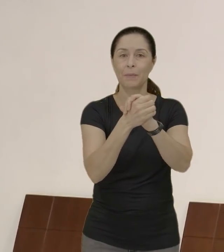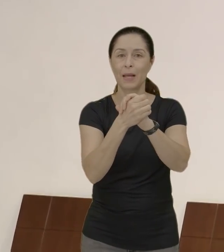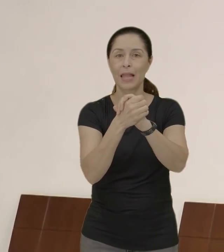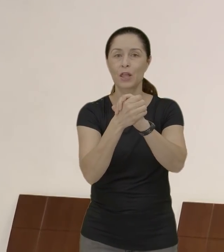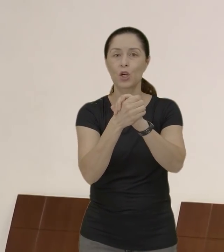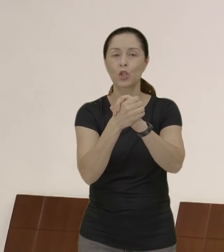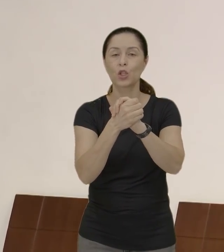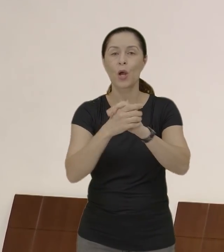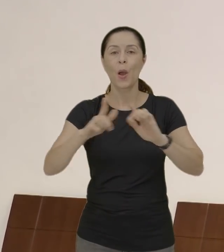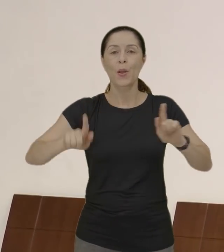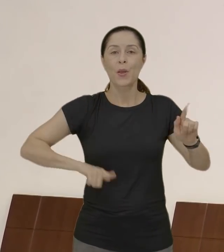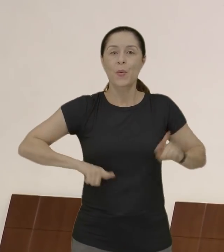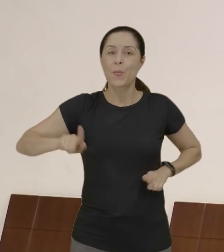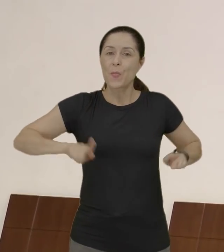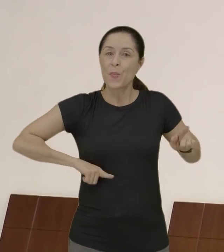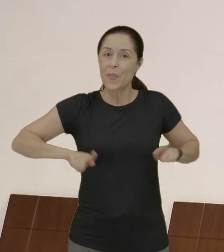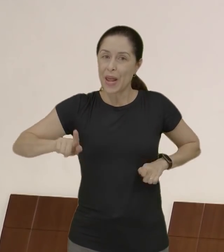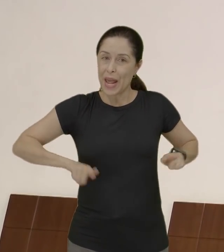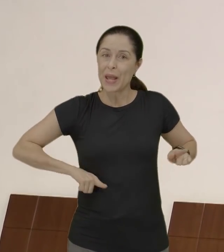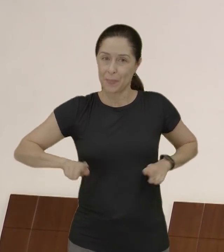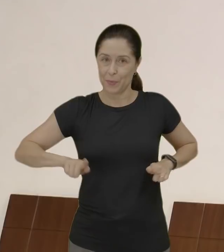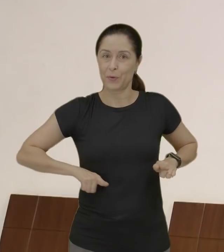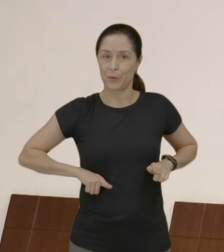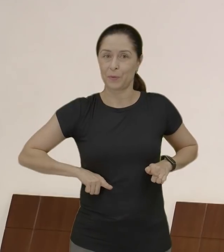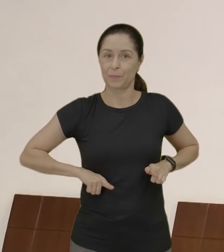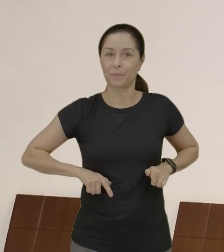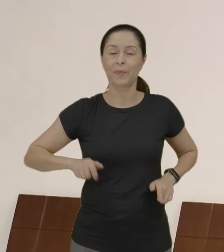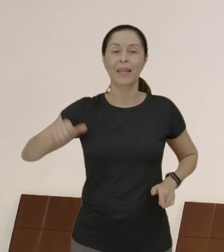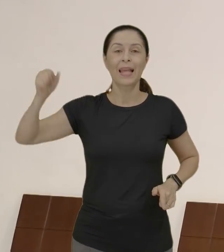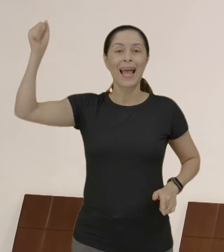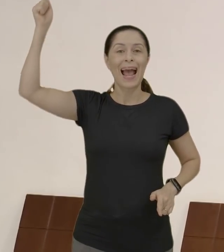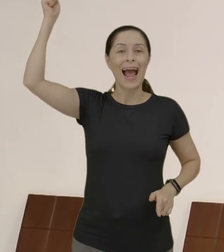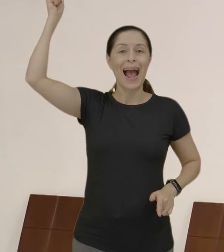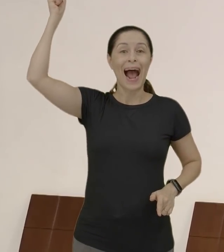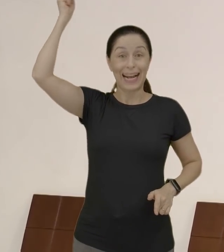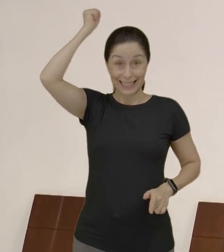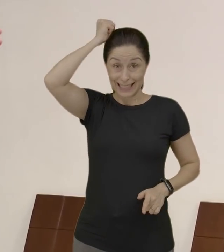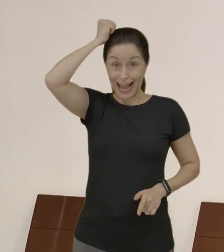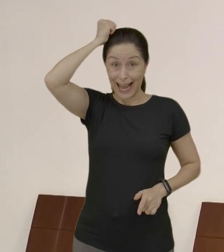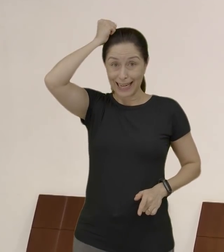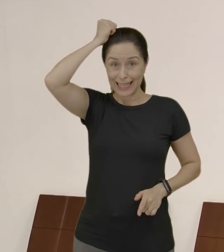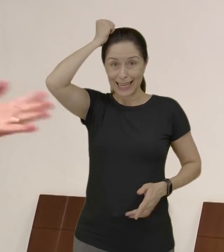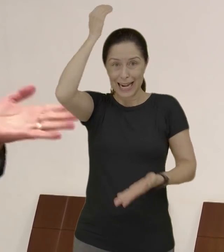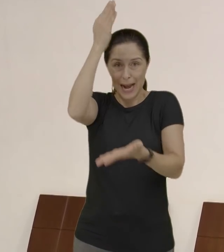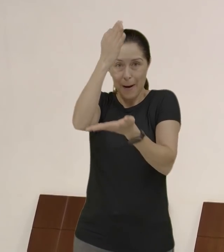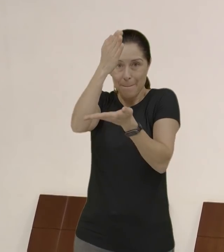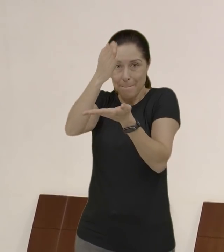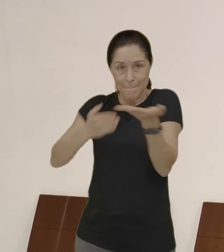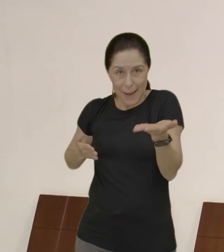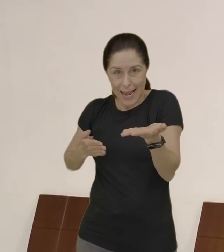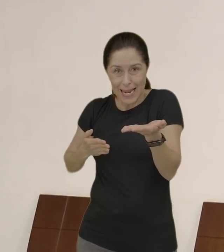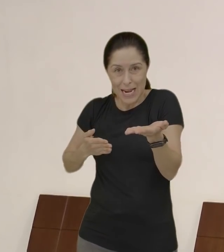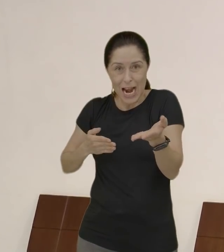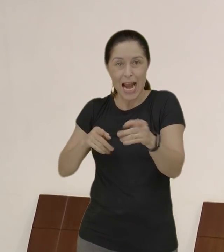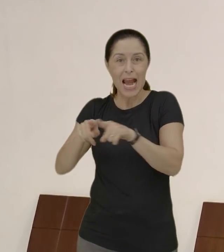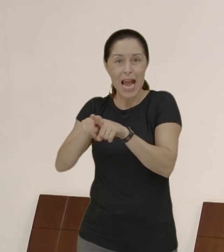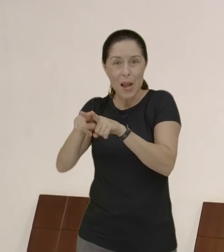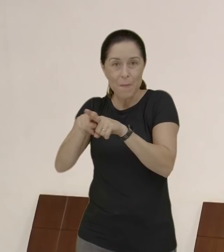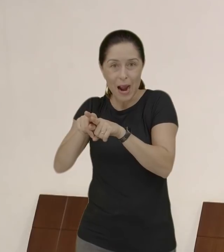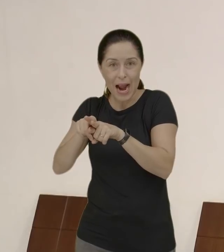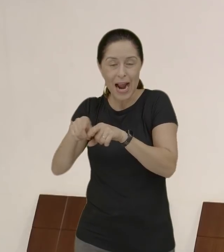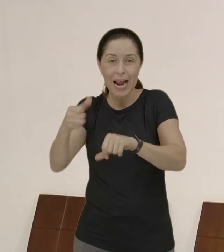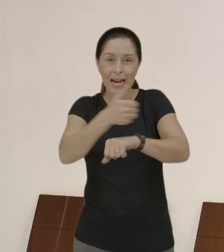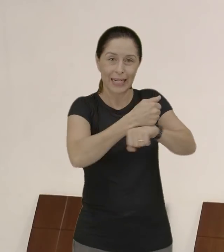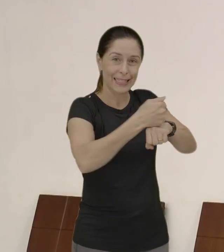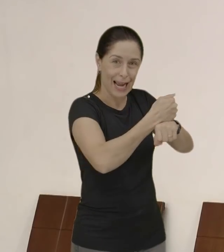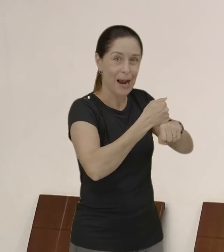Sara era meia ou meio, agora eu fiquei na dúvida no português, quem é melhor de português me ajuda, se é meio ou meia irmã. Quem é bom